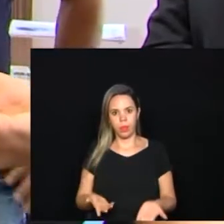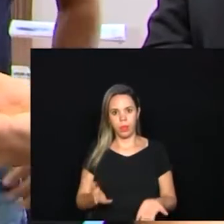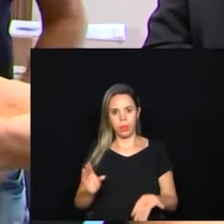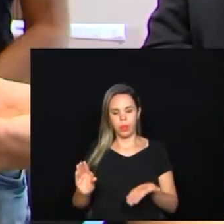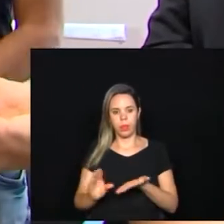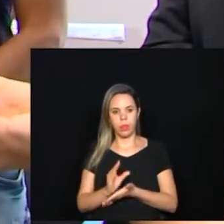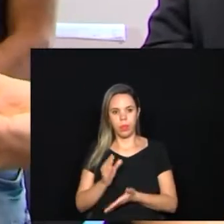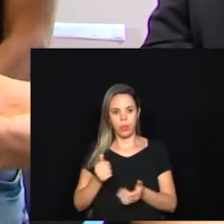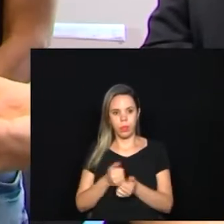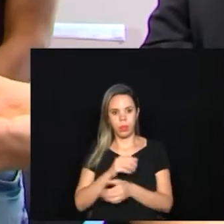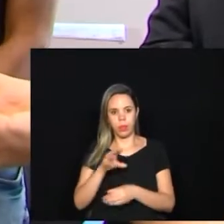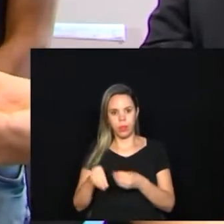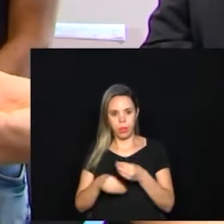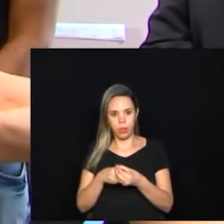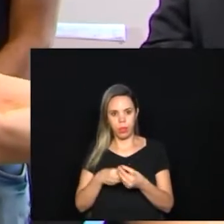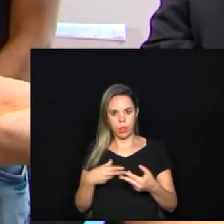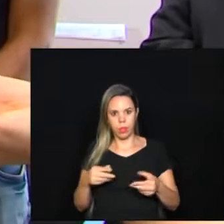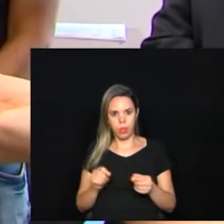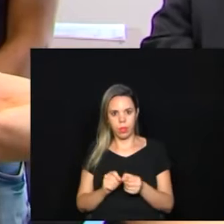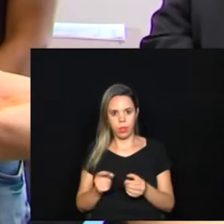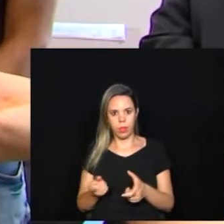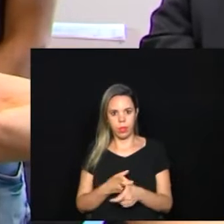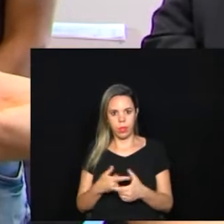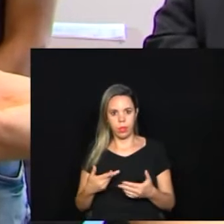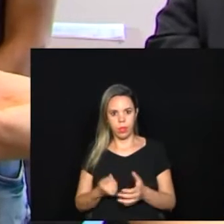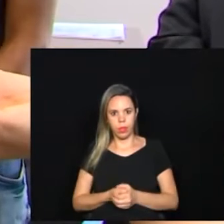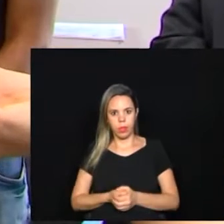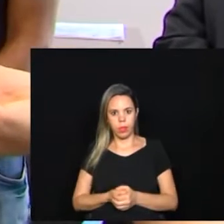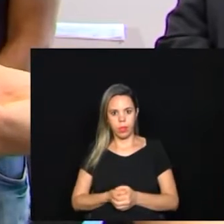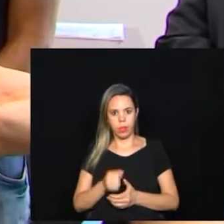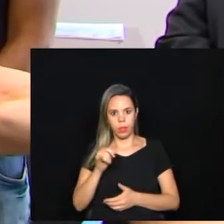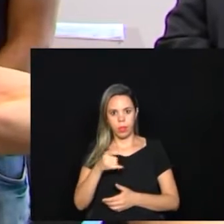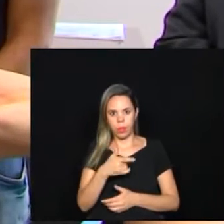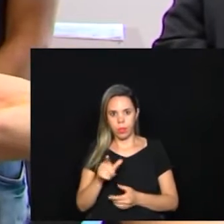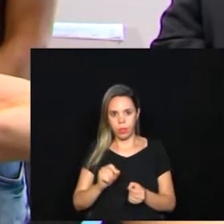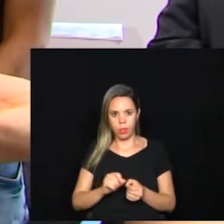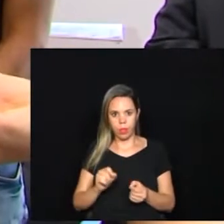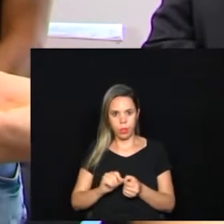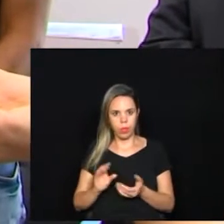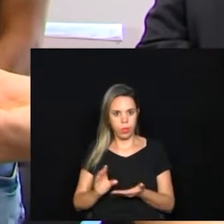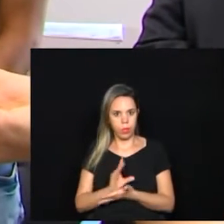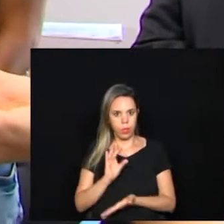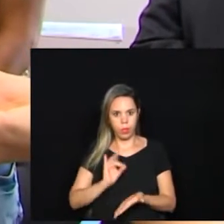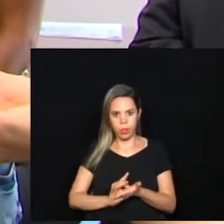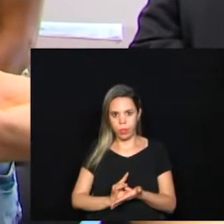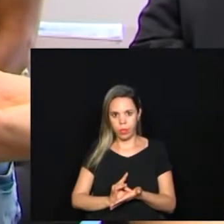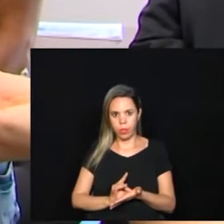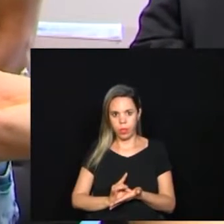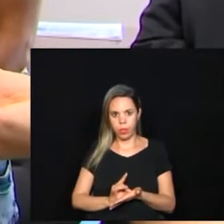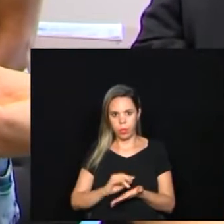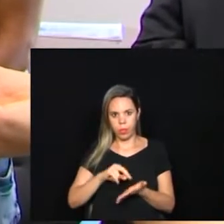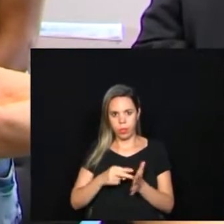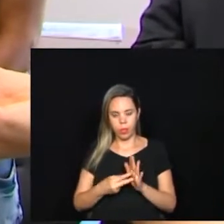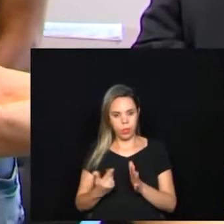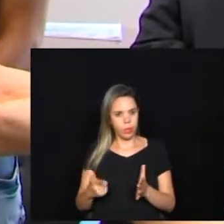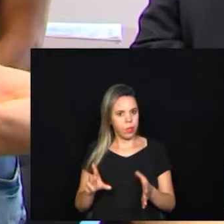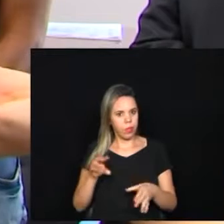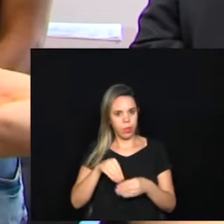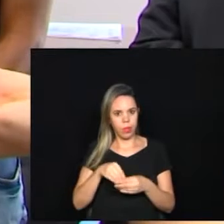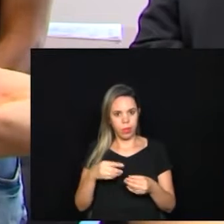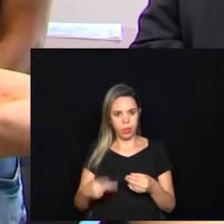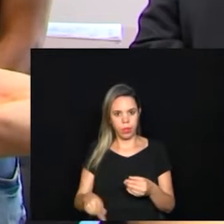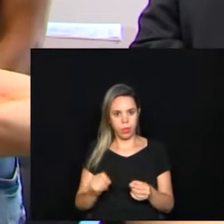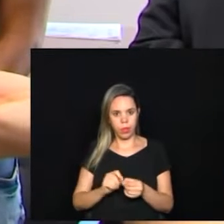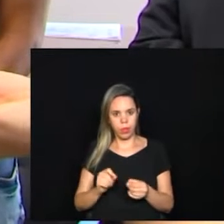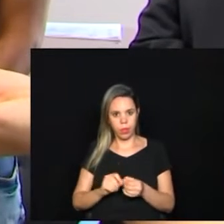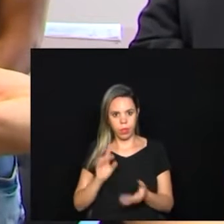orçamento ele é composto da receita e da despesa. Então, se você não faz um orçamento realista, ou seja, se você não prevê o que